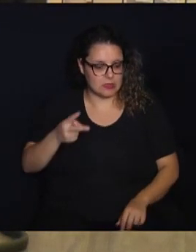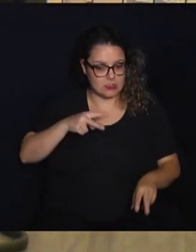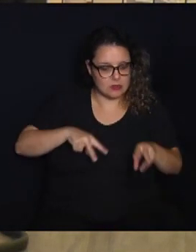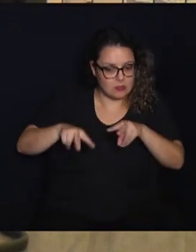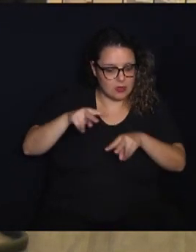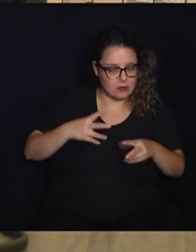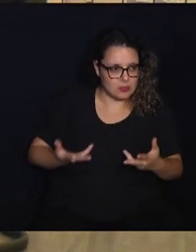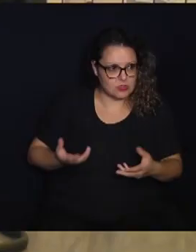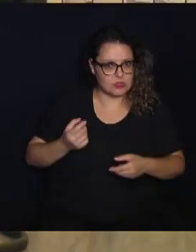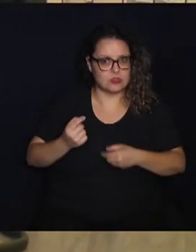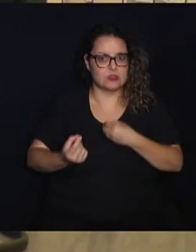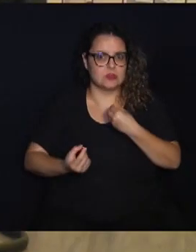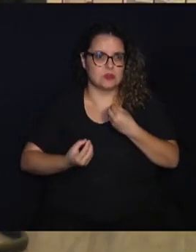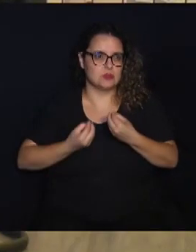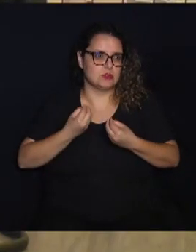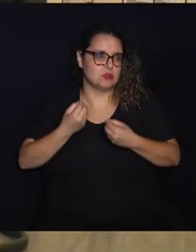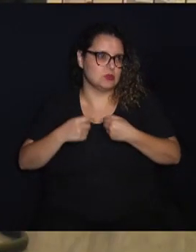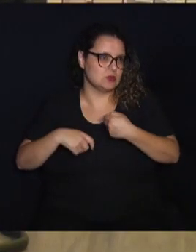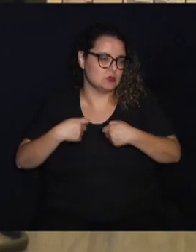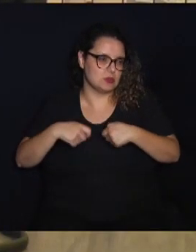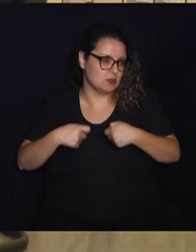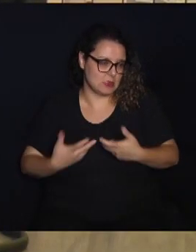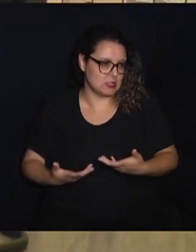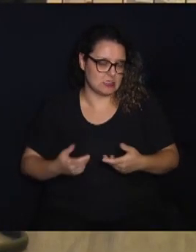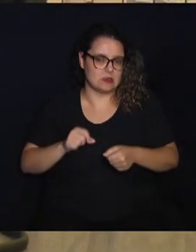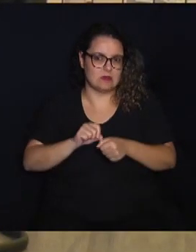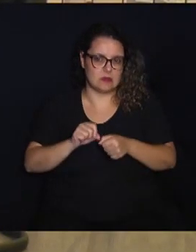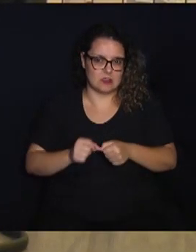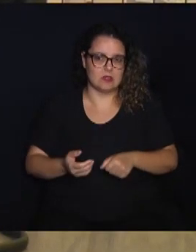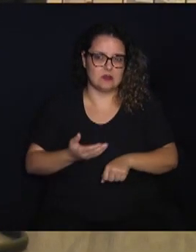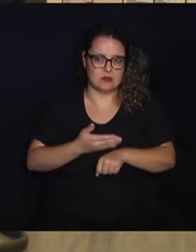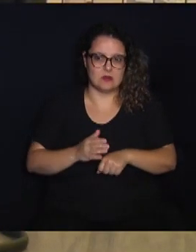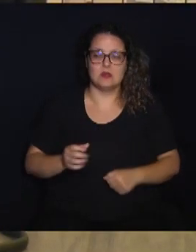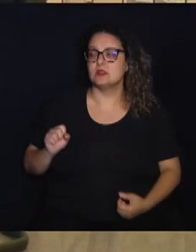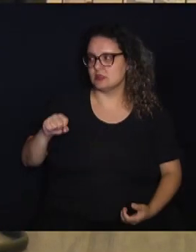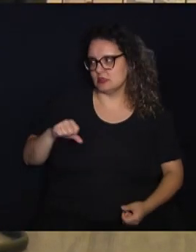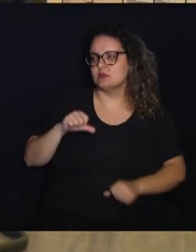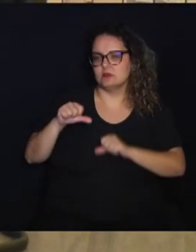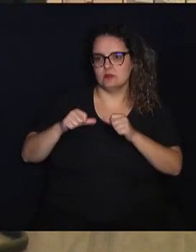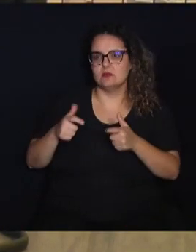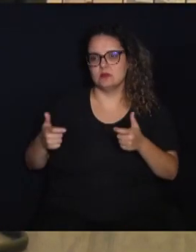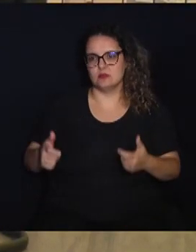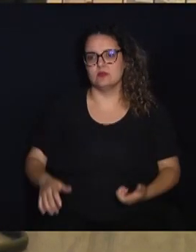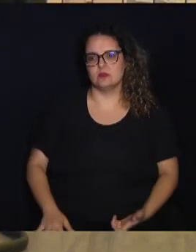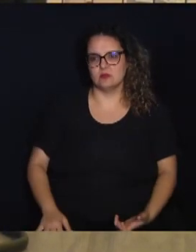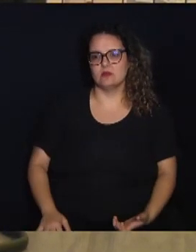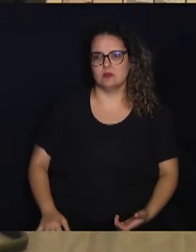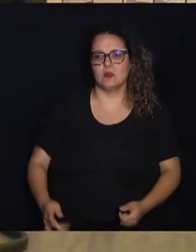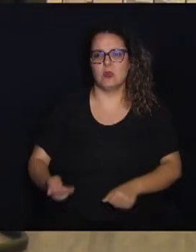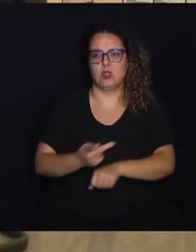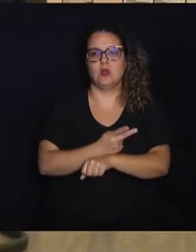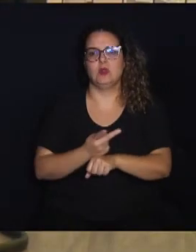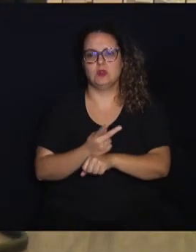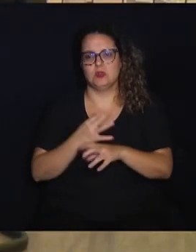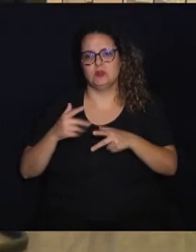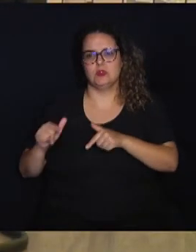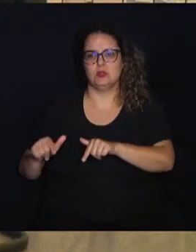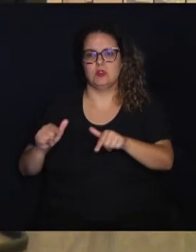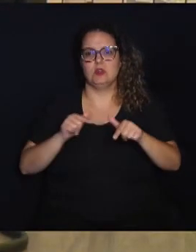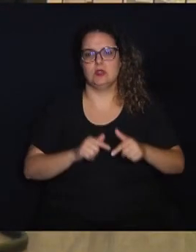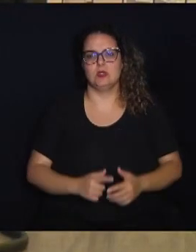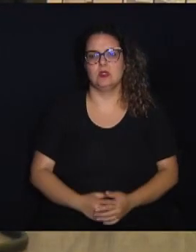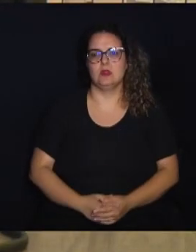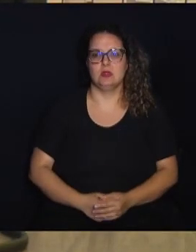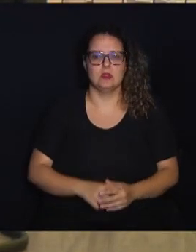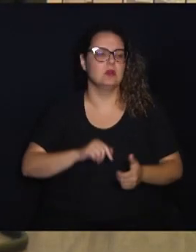quer fazer o exercício? Mudou. Sim, mudou bastante. Eu acho que na procura em todos os lugares É